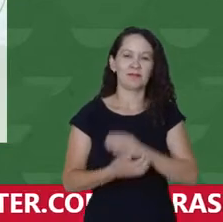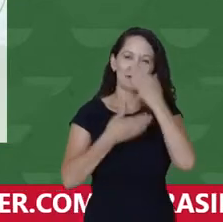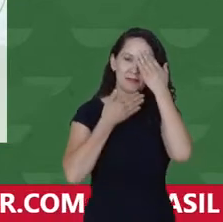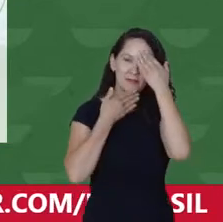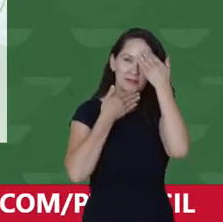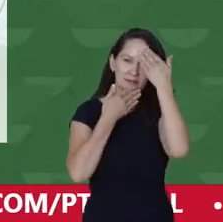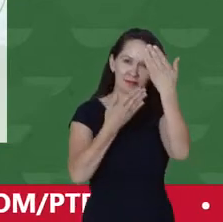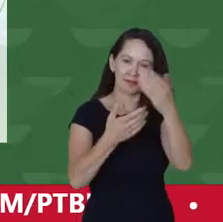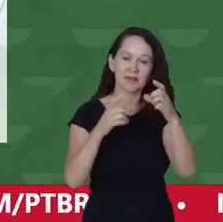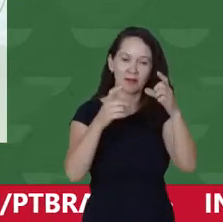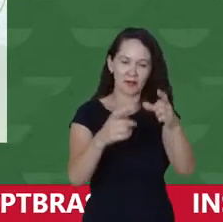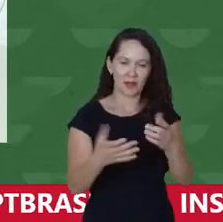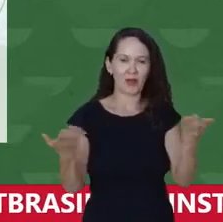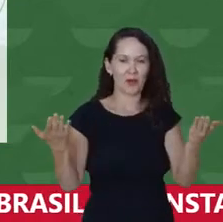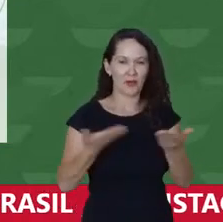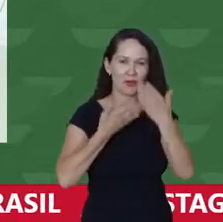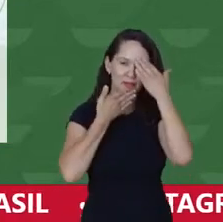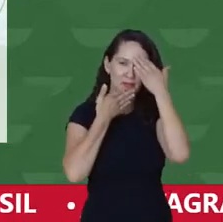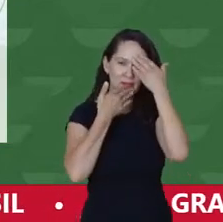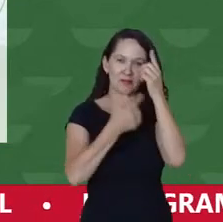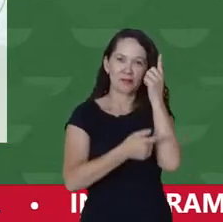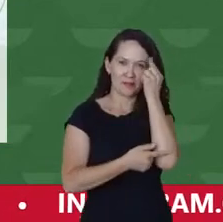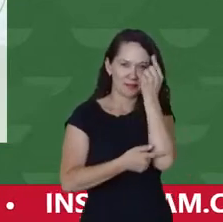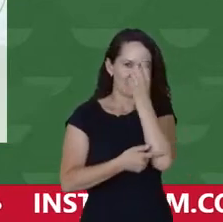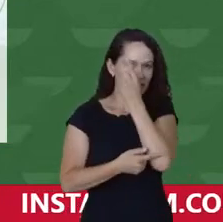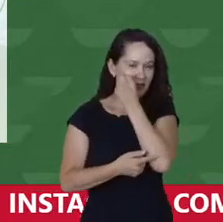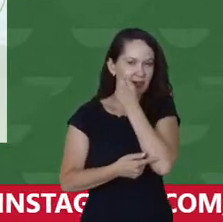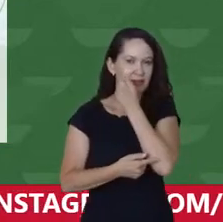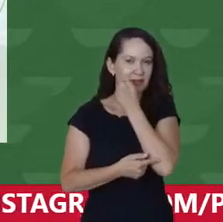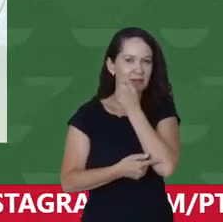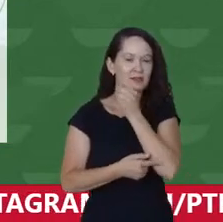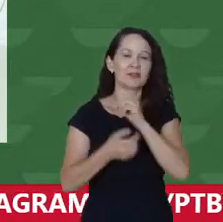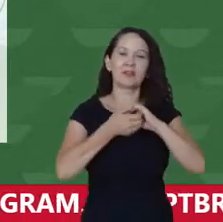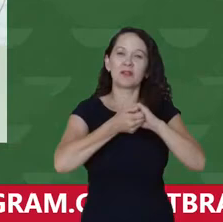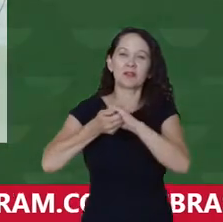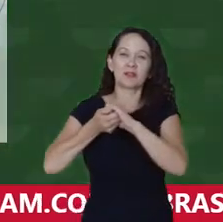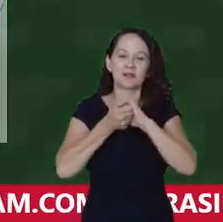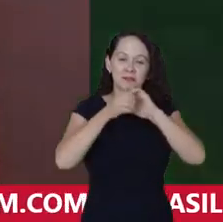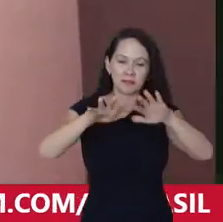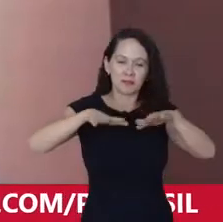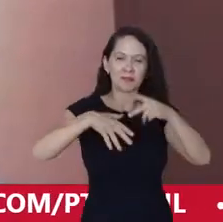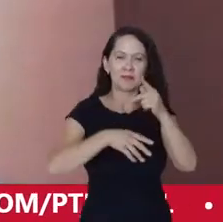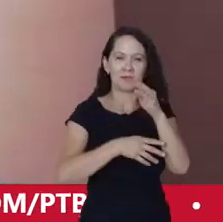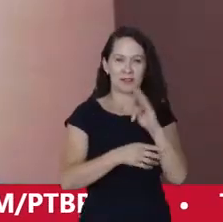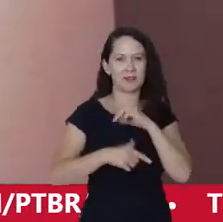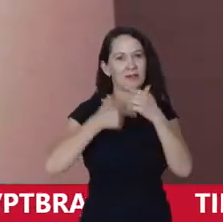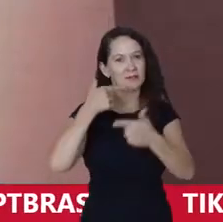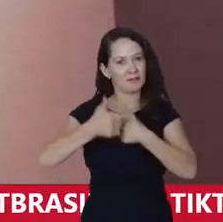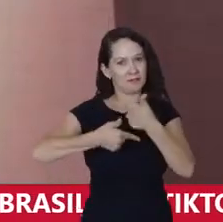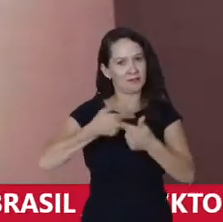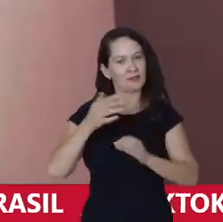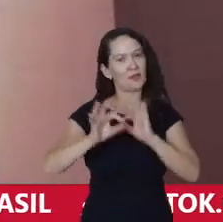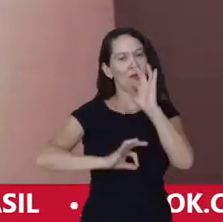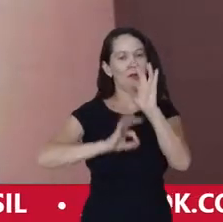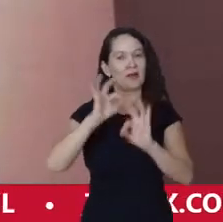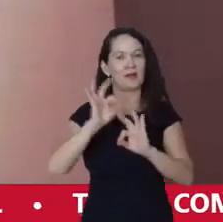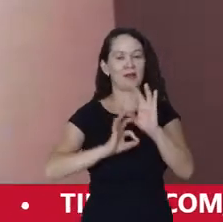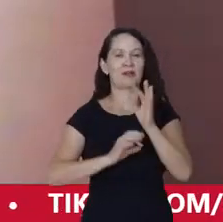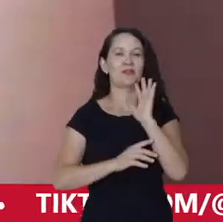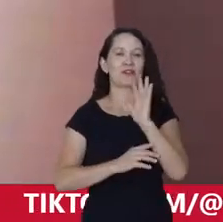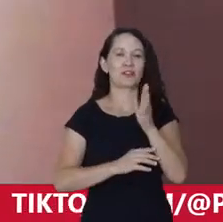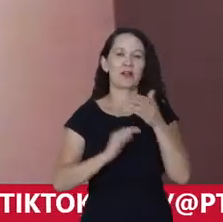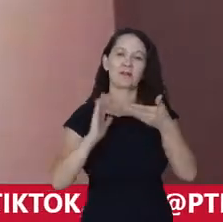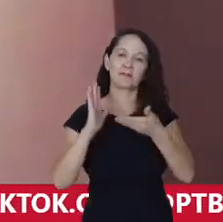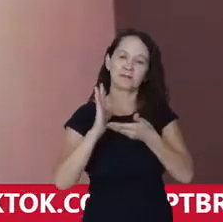Obrigada ao espaço, obrigada a você, Bongás, em teu nome, cumprimentar a bancada do PT pelo trabalho que vem desenvolvendo